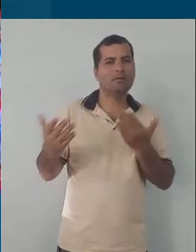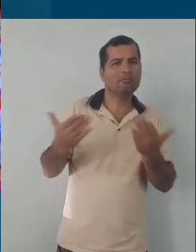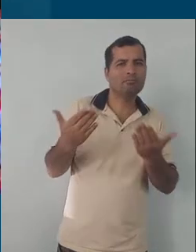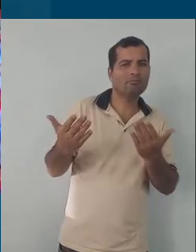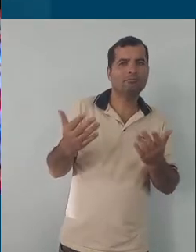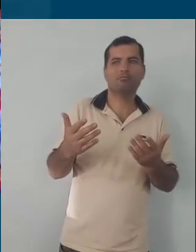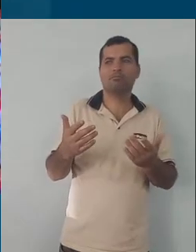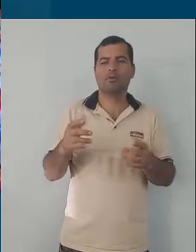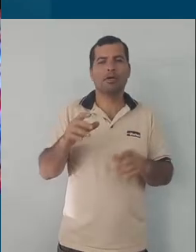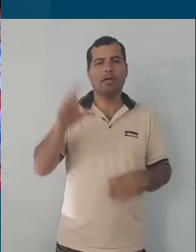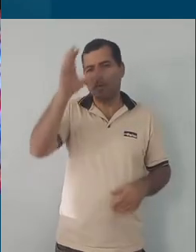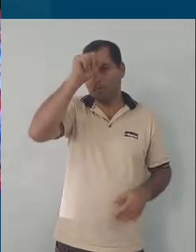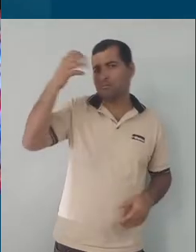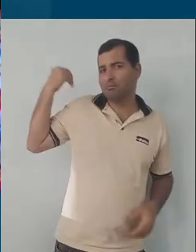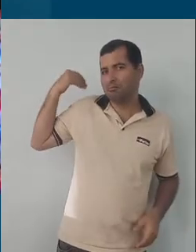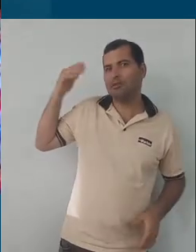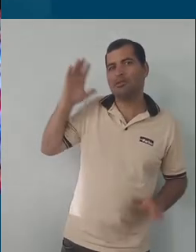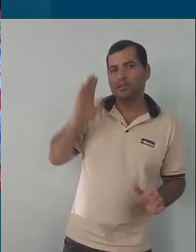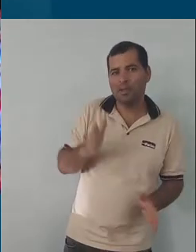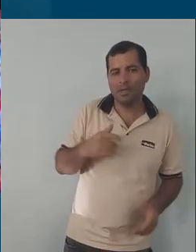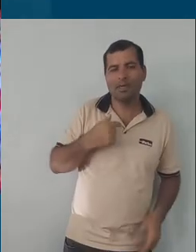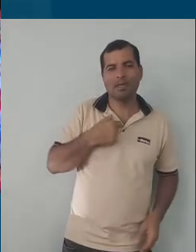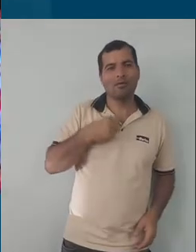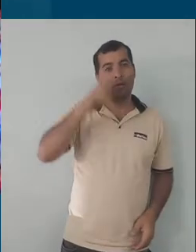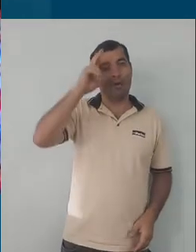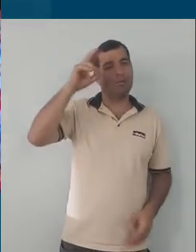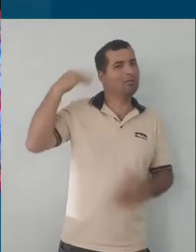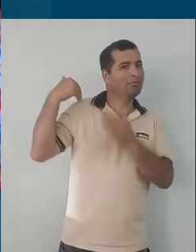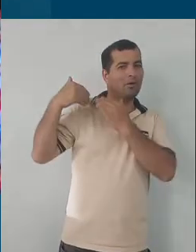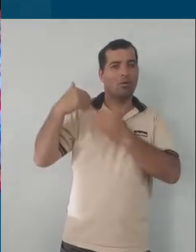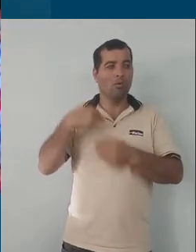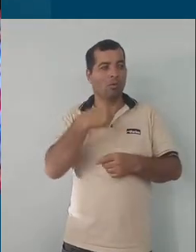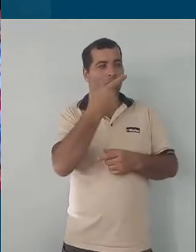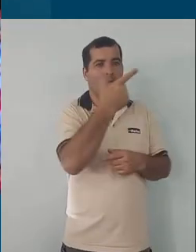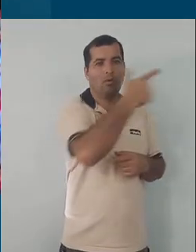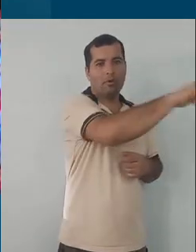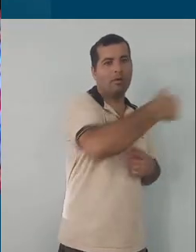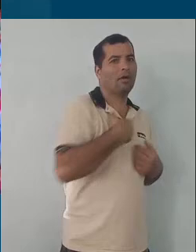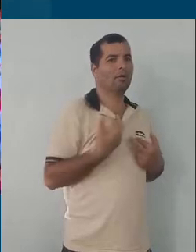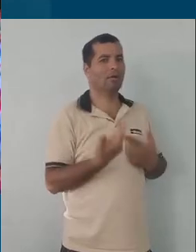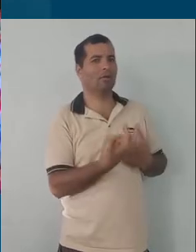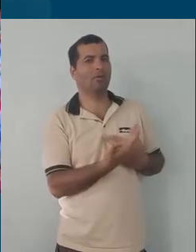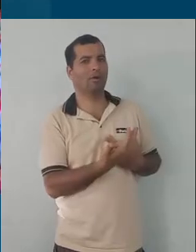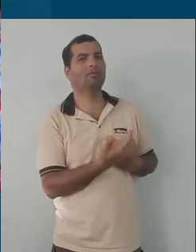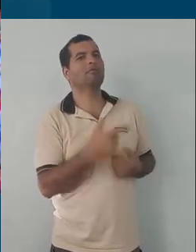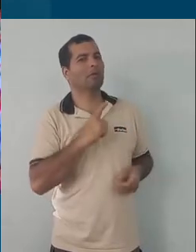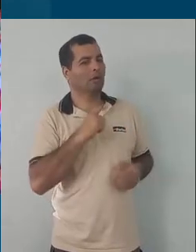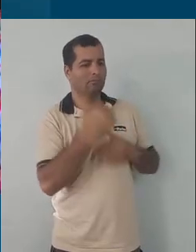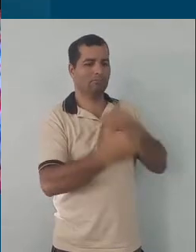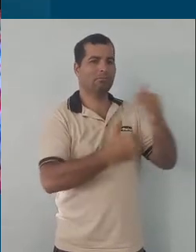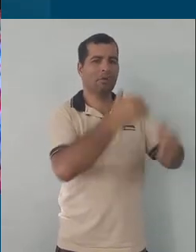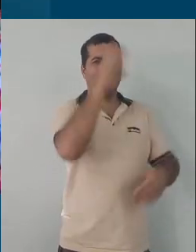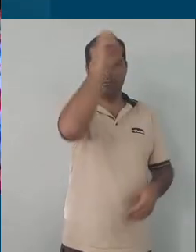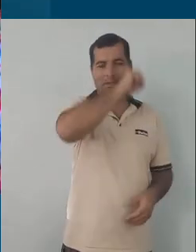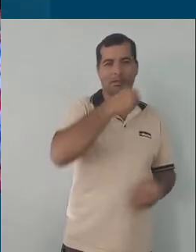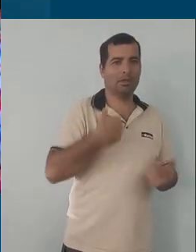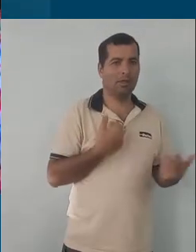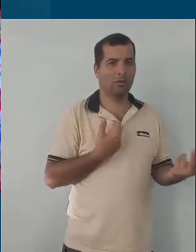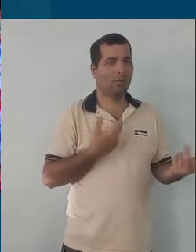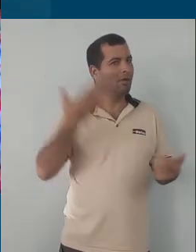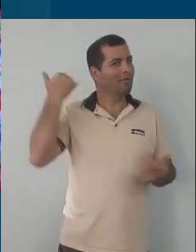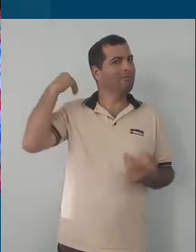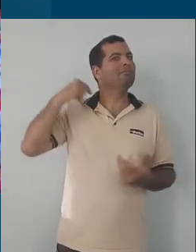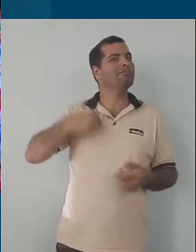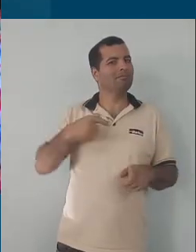né, porque eu olho muito para o processo do outro quando eu olho para o meu também, né, e redescubro como é que eu aprendo, né,